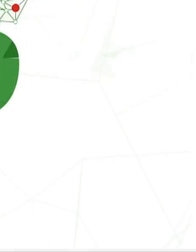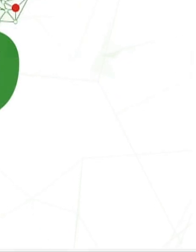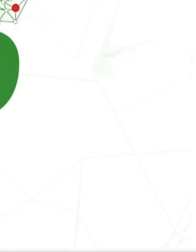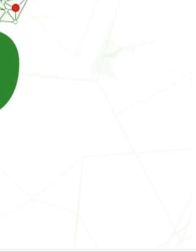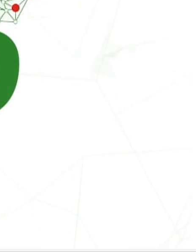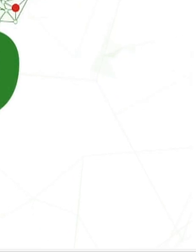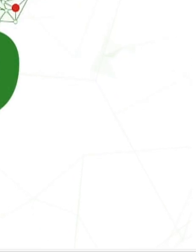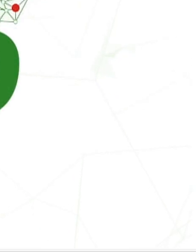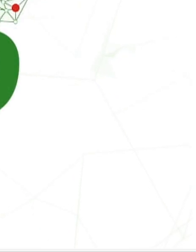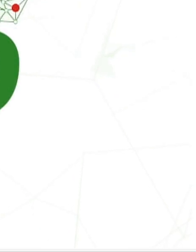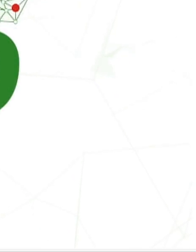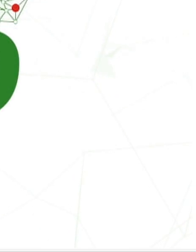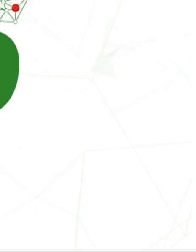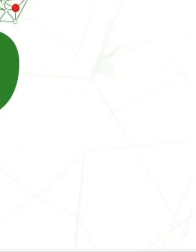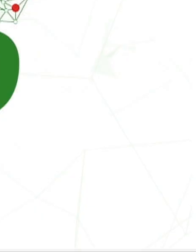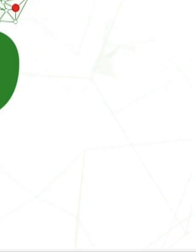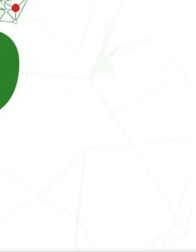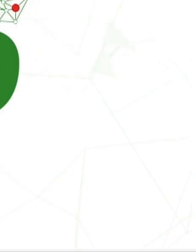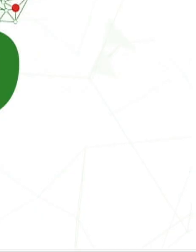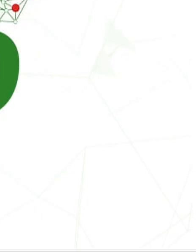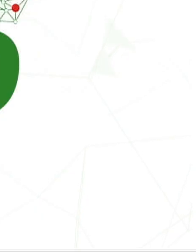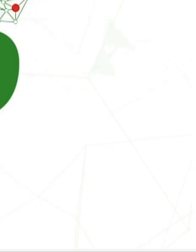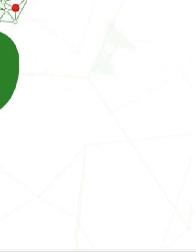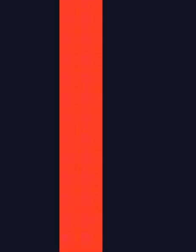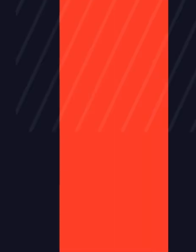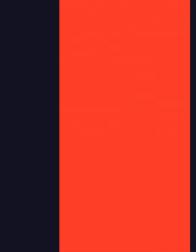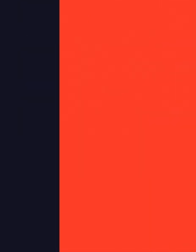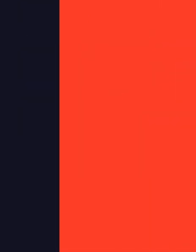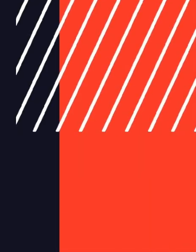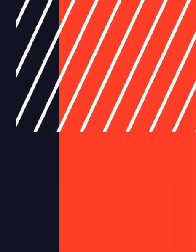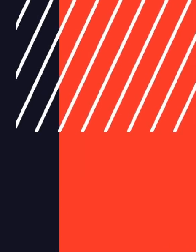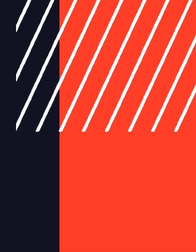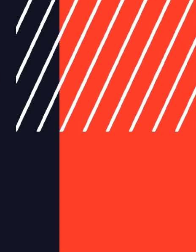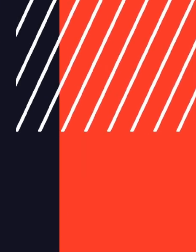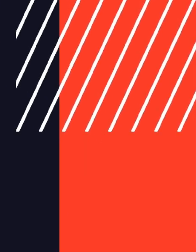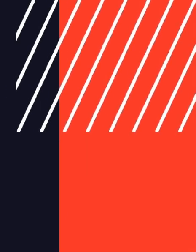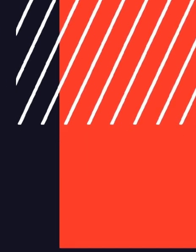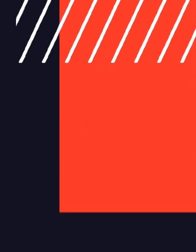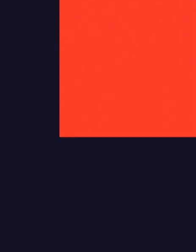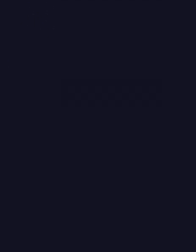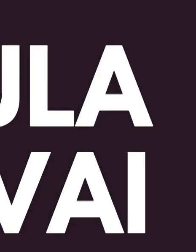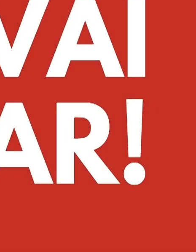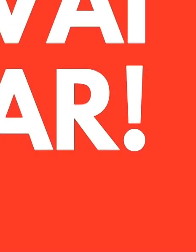Educação à distância, mudando realidades.